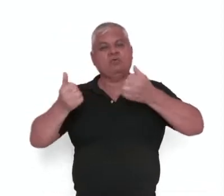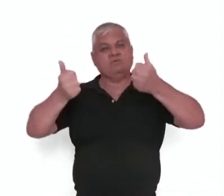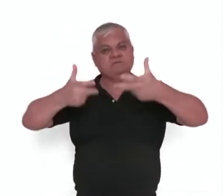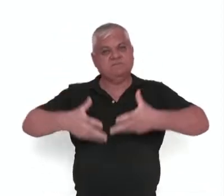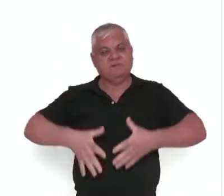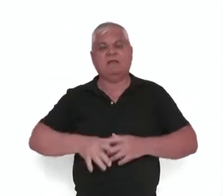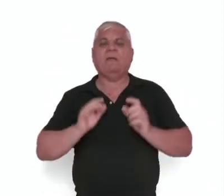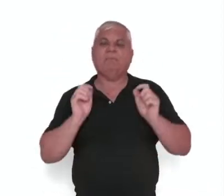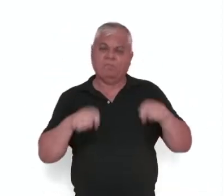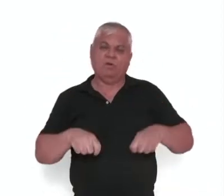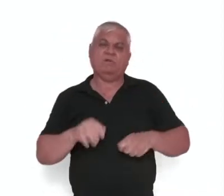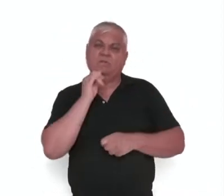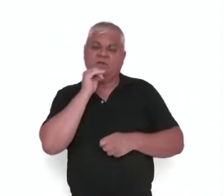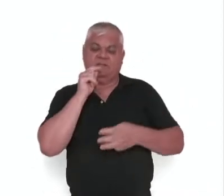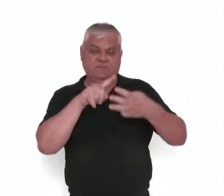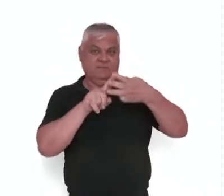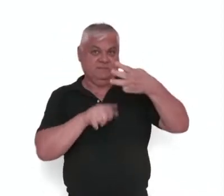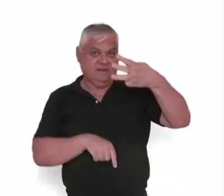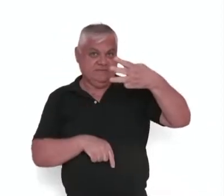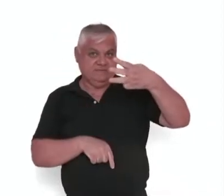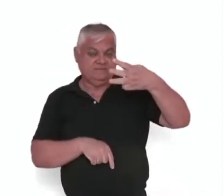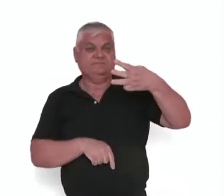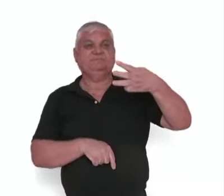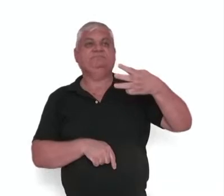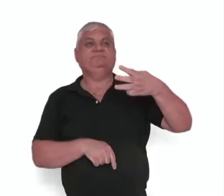ser compreendida sob 3 aspectos: